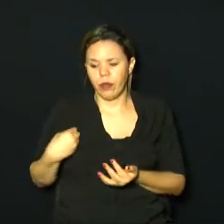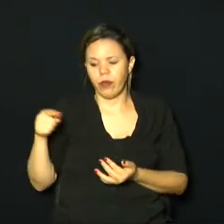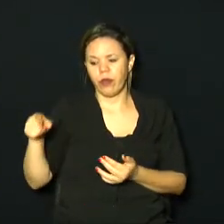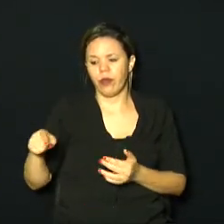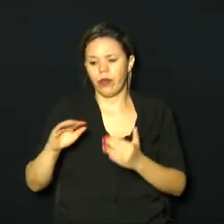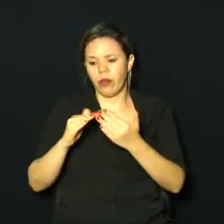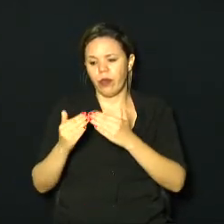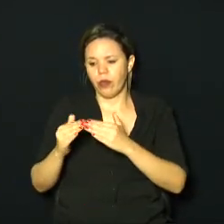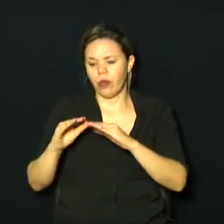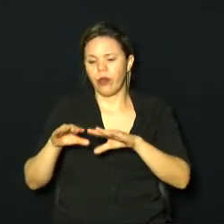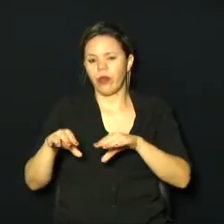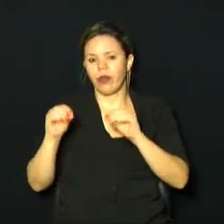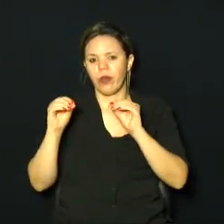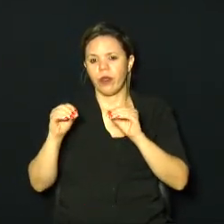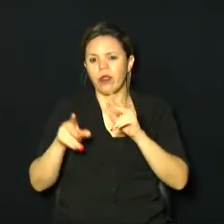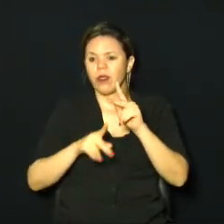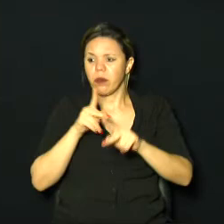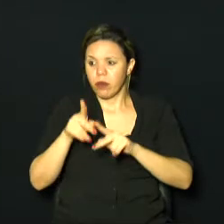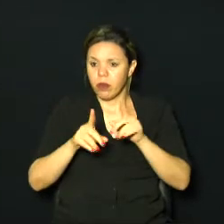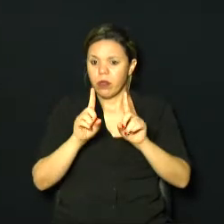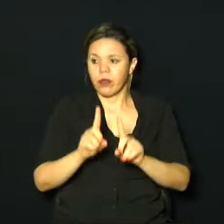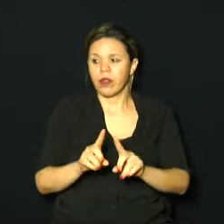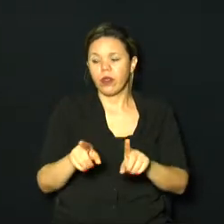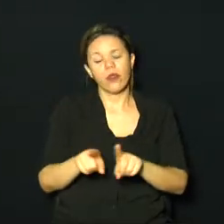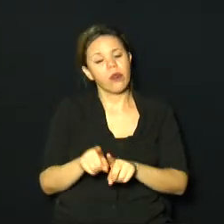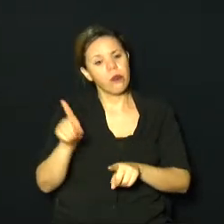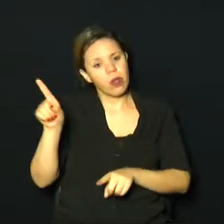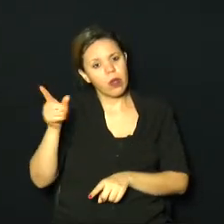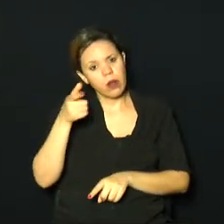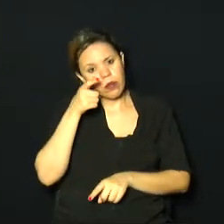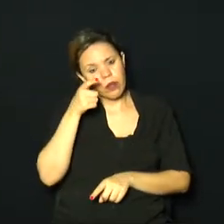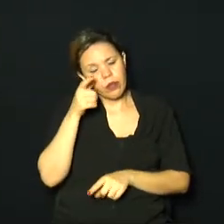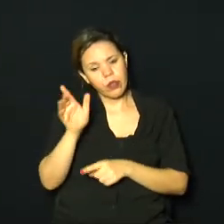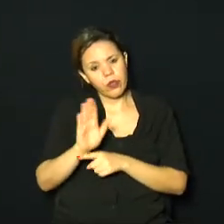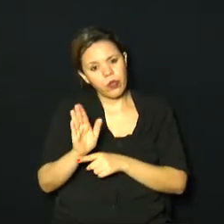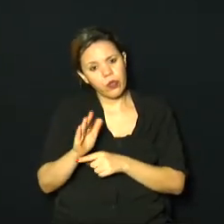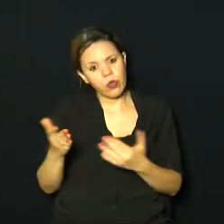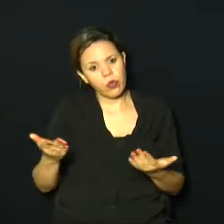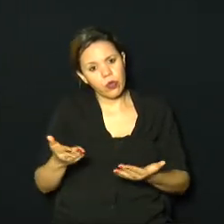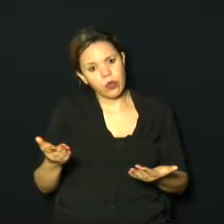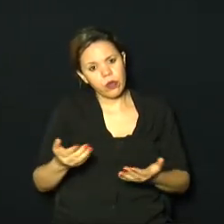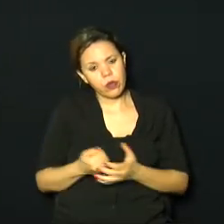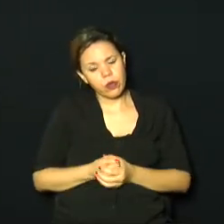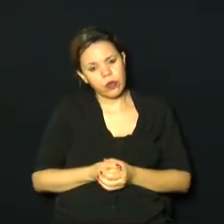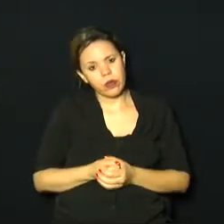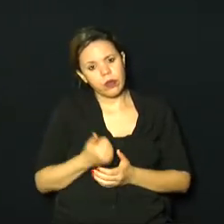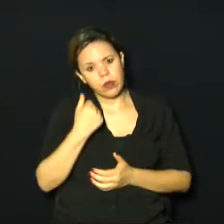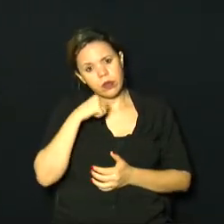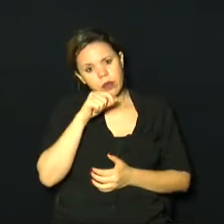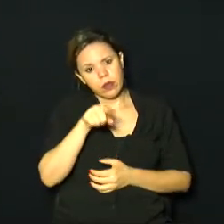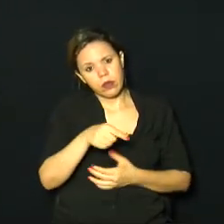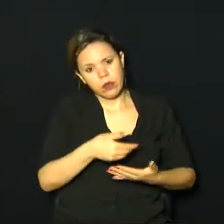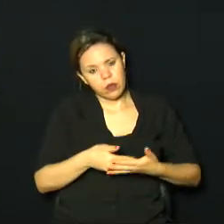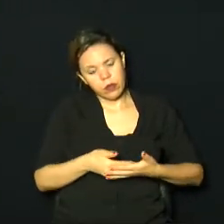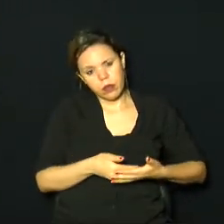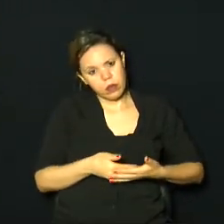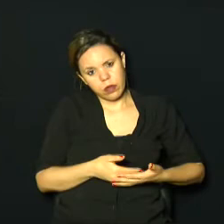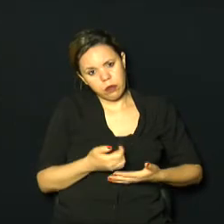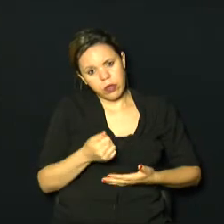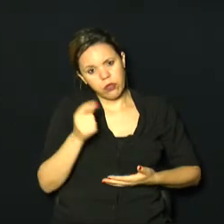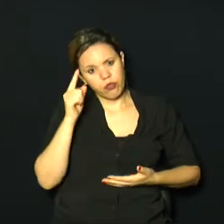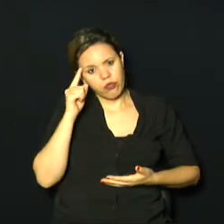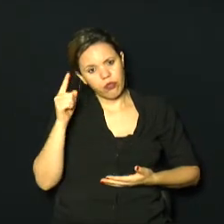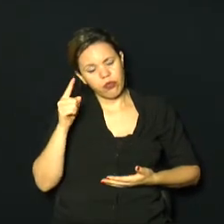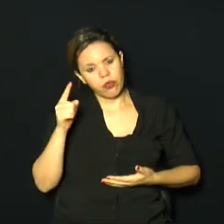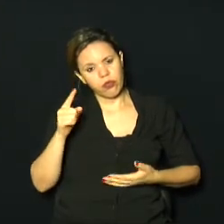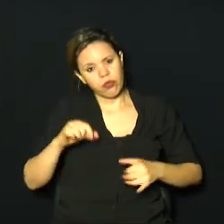tem pessoas portadoras de necessidade. O senhor viu um vídeo de hoje da mãe com uma criança que faz poucos dias que